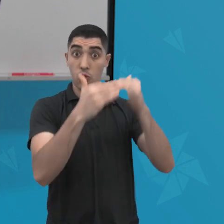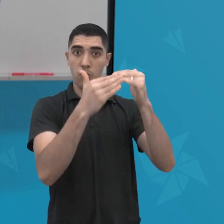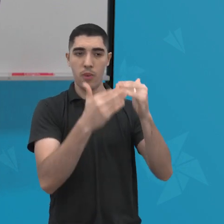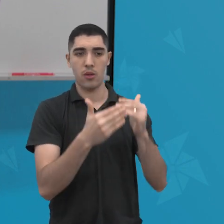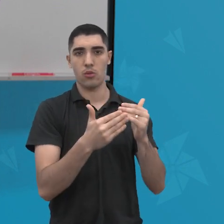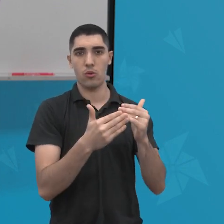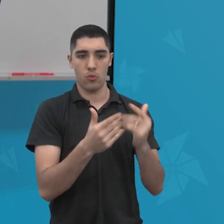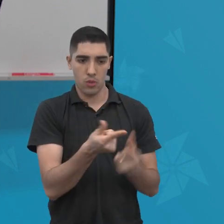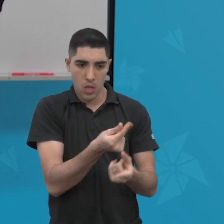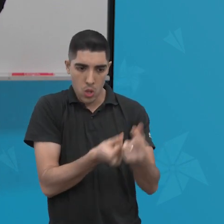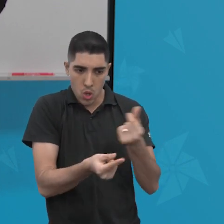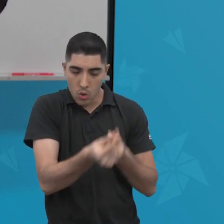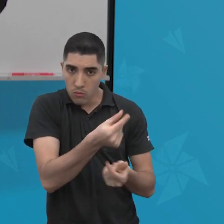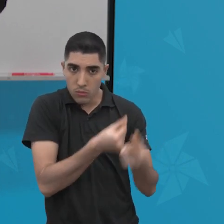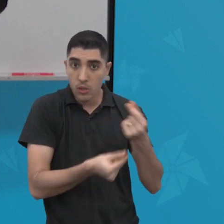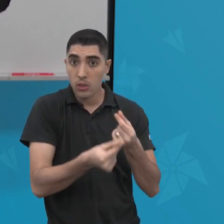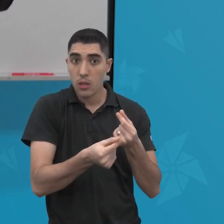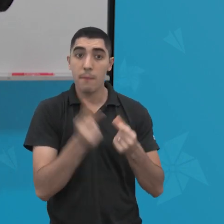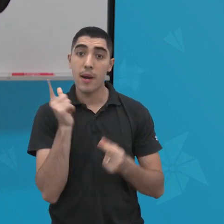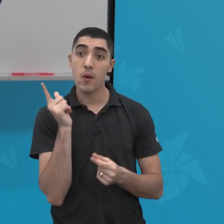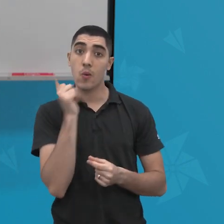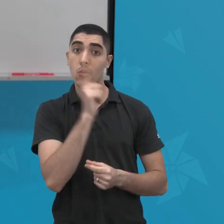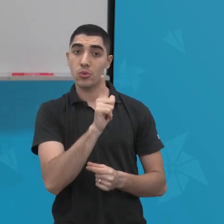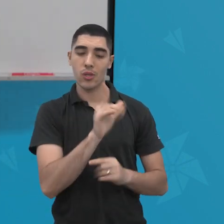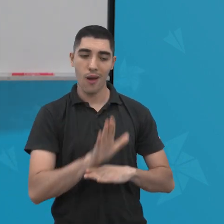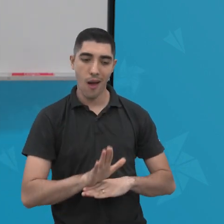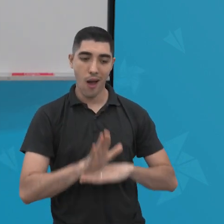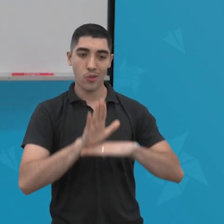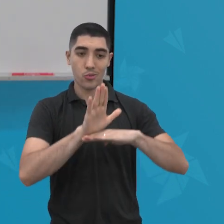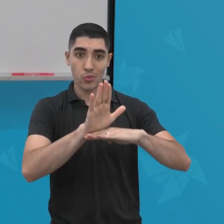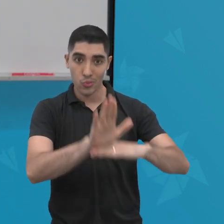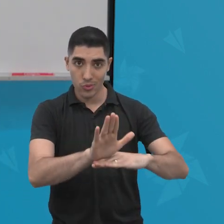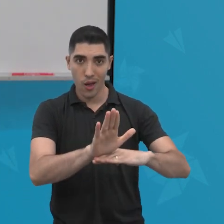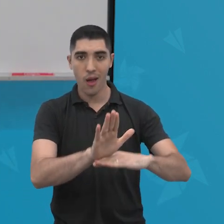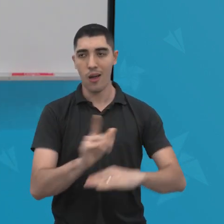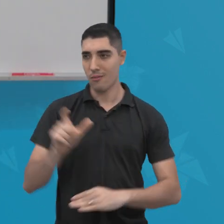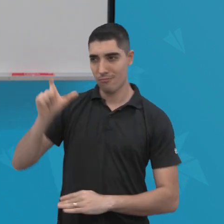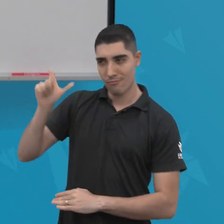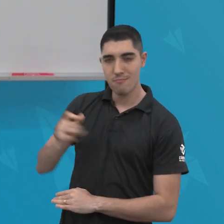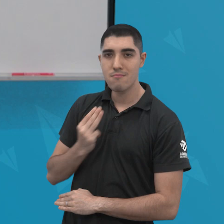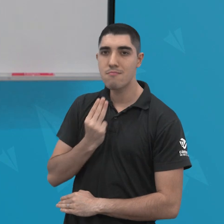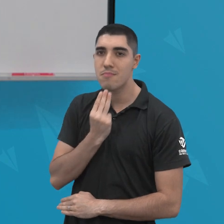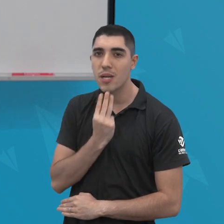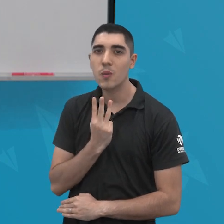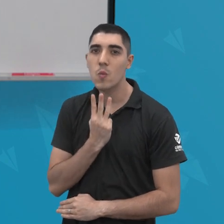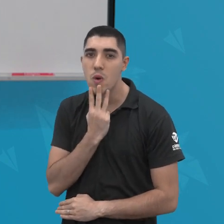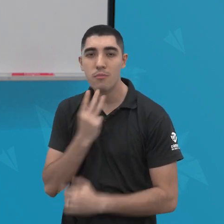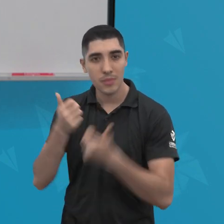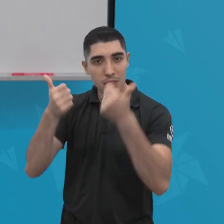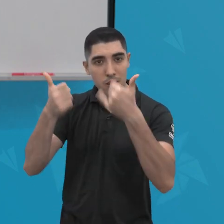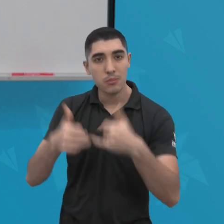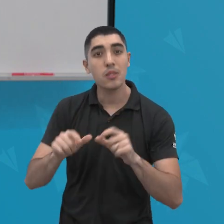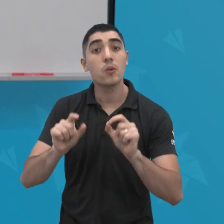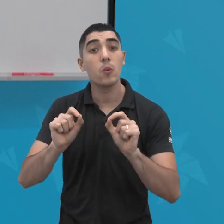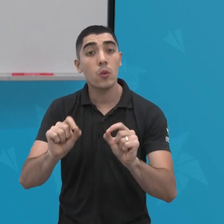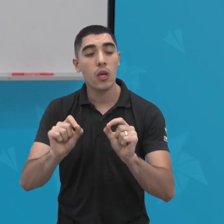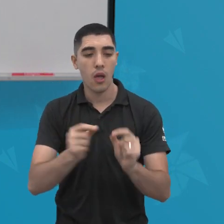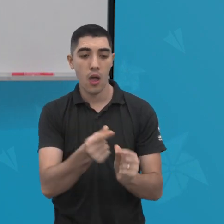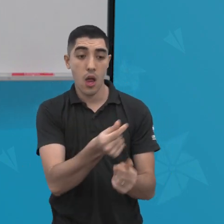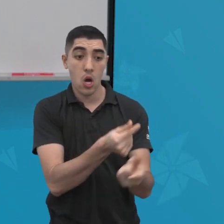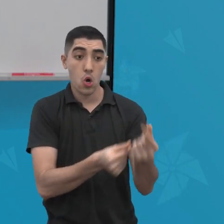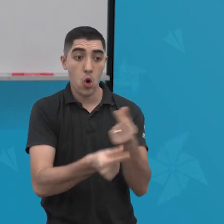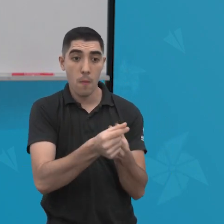uma contribuição fundamental para o desenvolvimento disso que o Weber chama de uma moderna